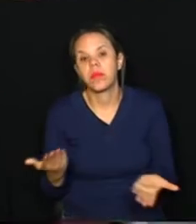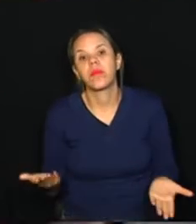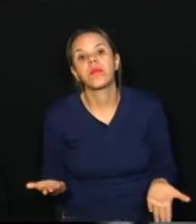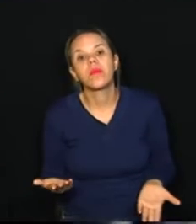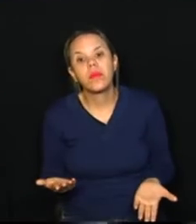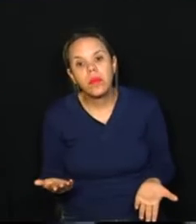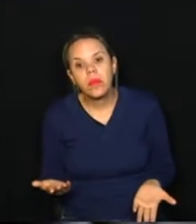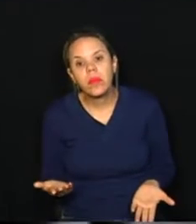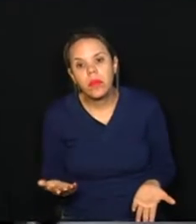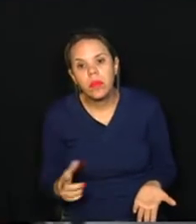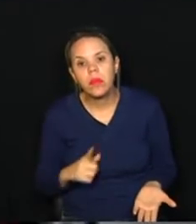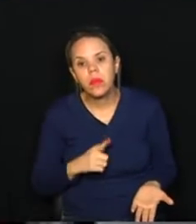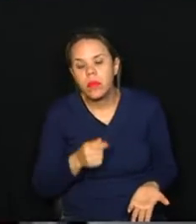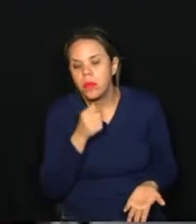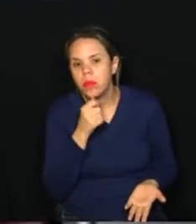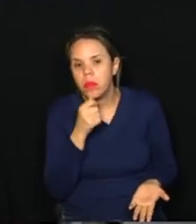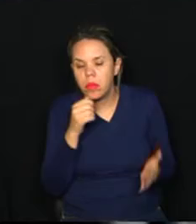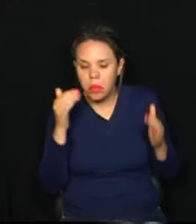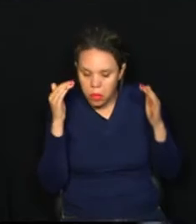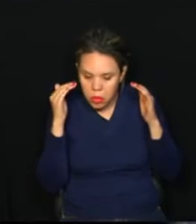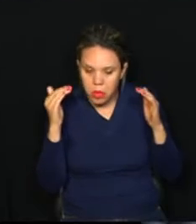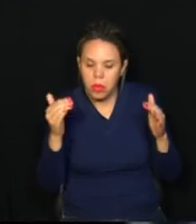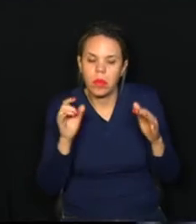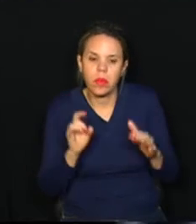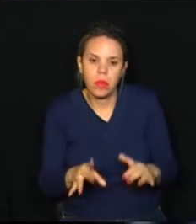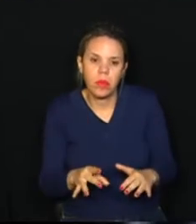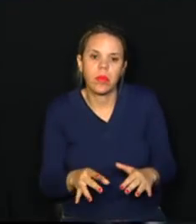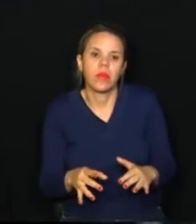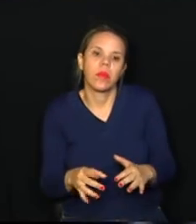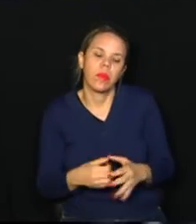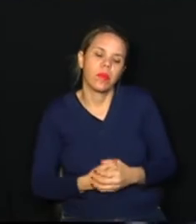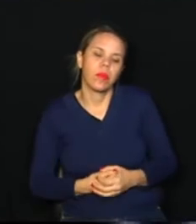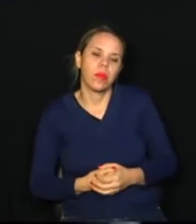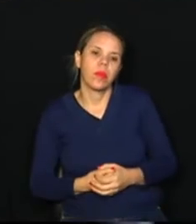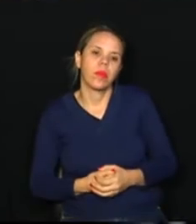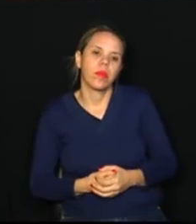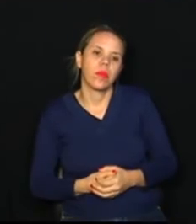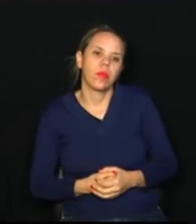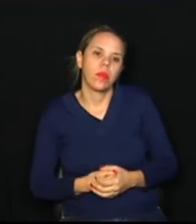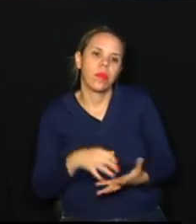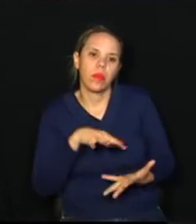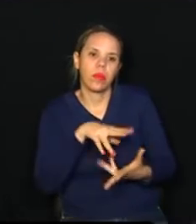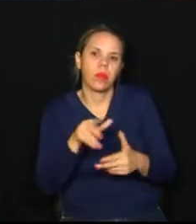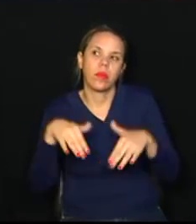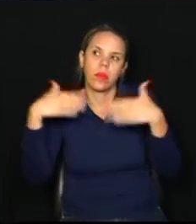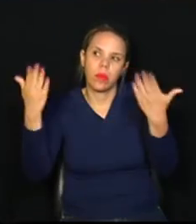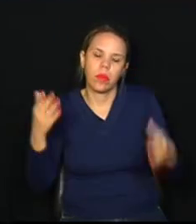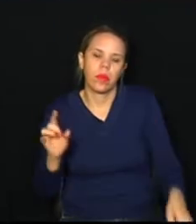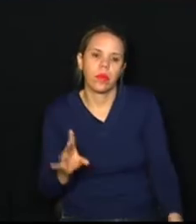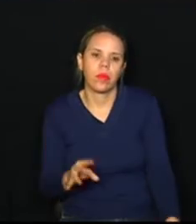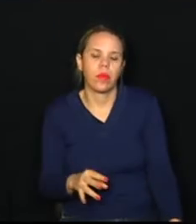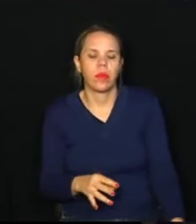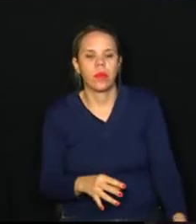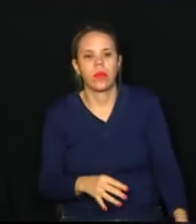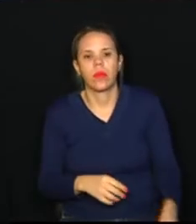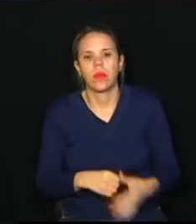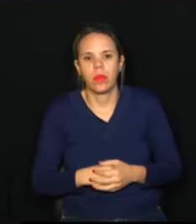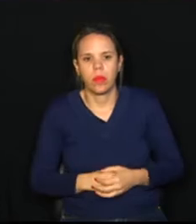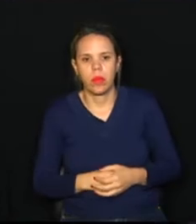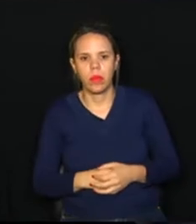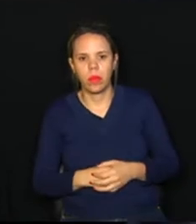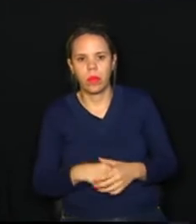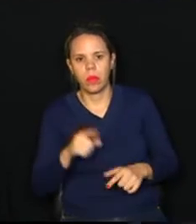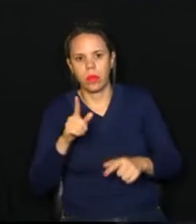acontecido, nós ficaríamos sujeitos à demanda mundial, não só do